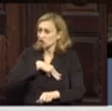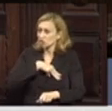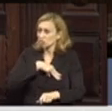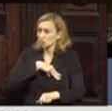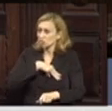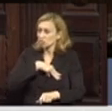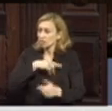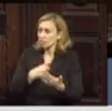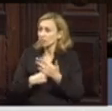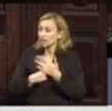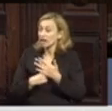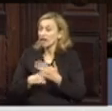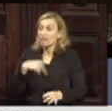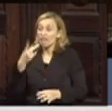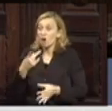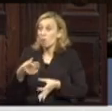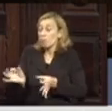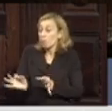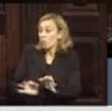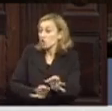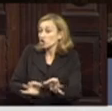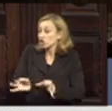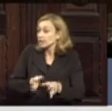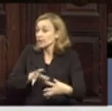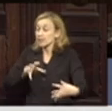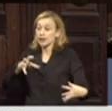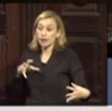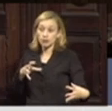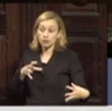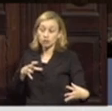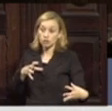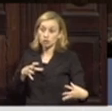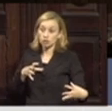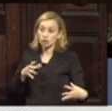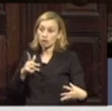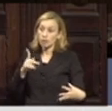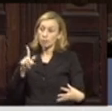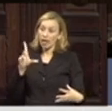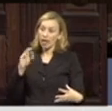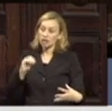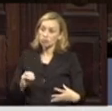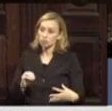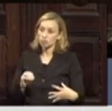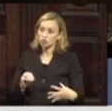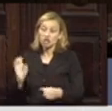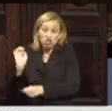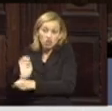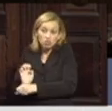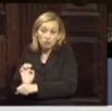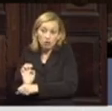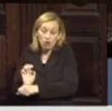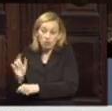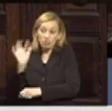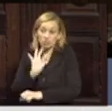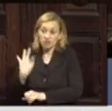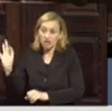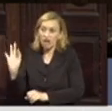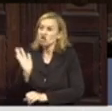disso? Portanto, o que temos? Não temos planejamento, não temos ações de inteligência, não